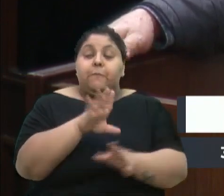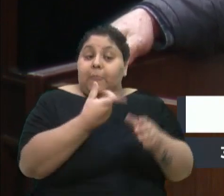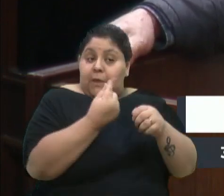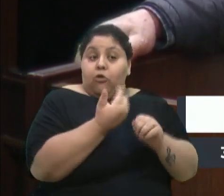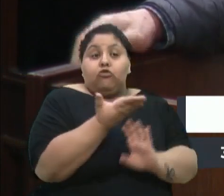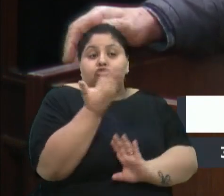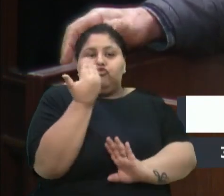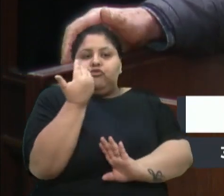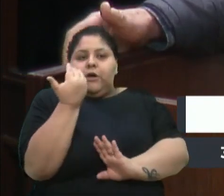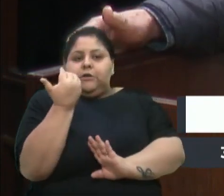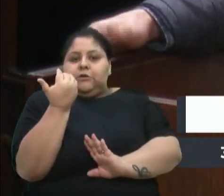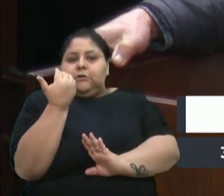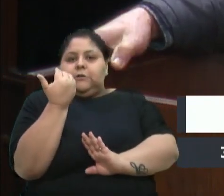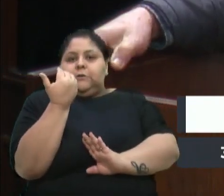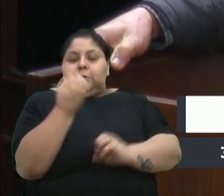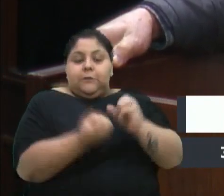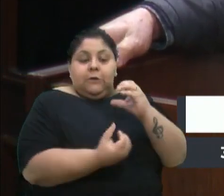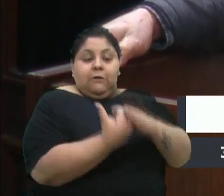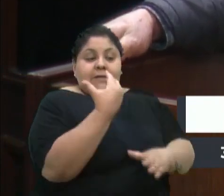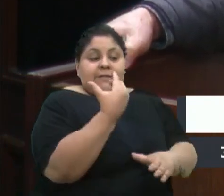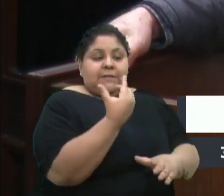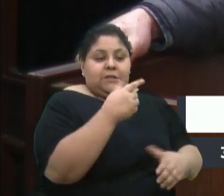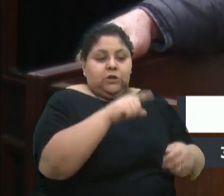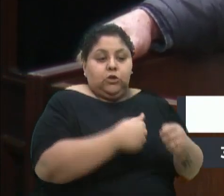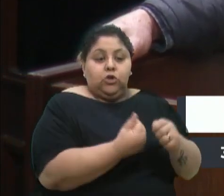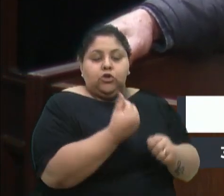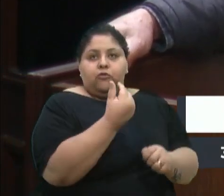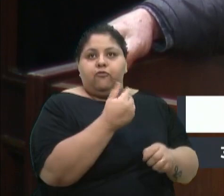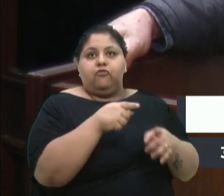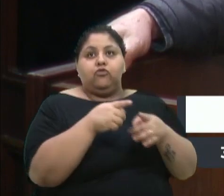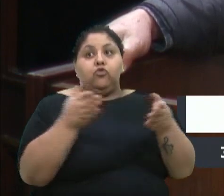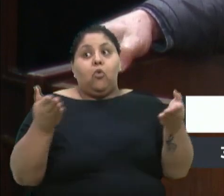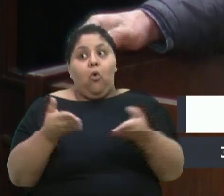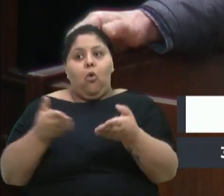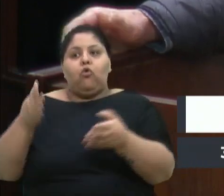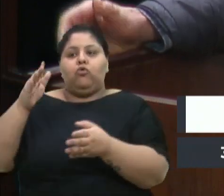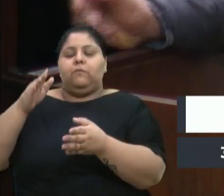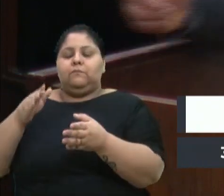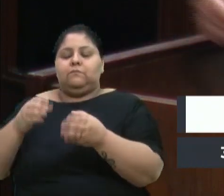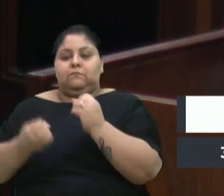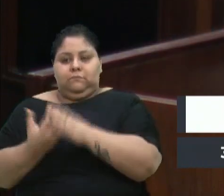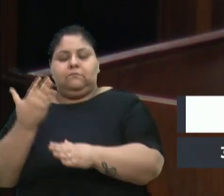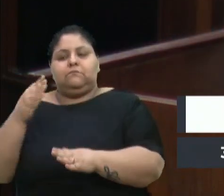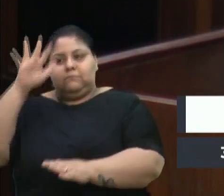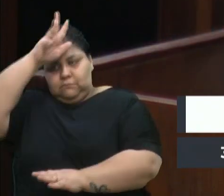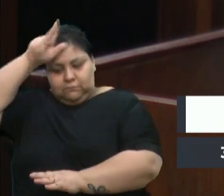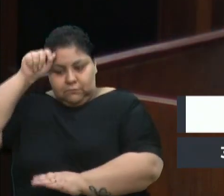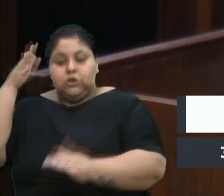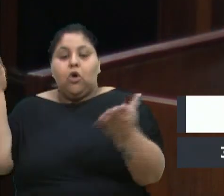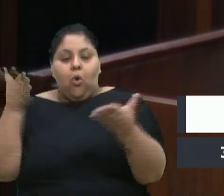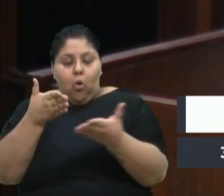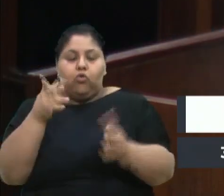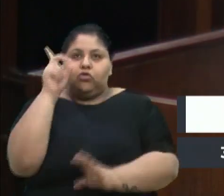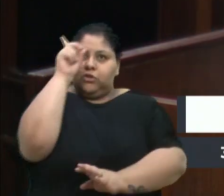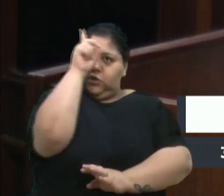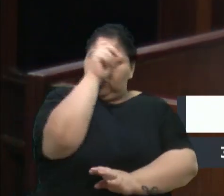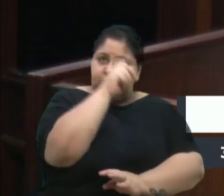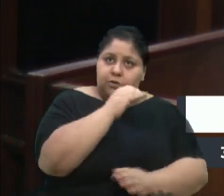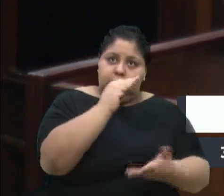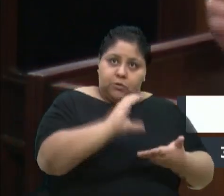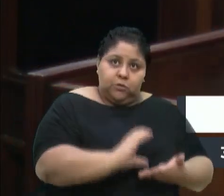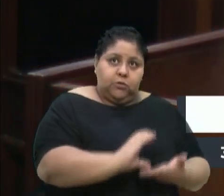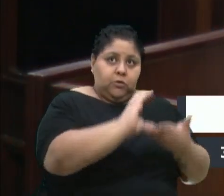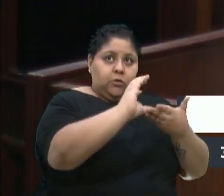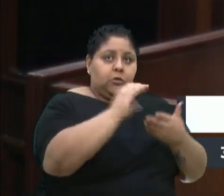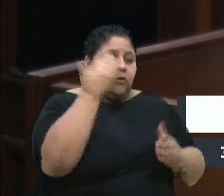vinha do fundo, vinha do caixa, enfim, da prefeitura. Hoje, por haver dificuldade, o conselho entendeu que uma